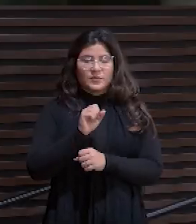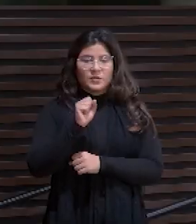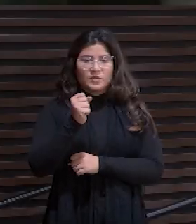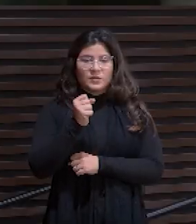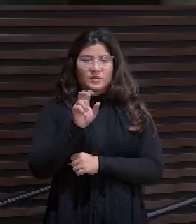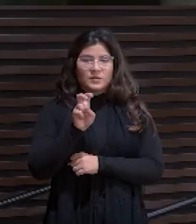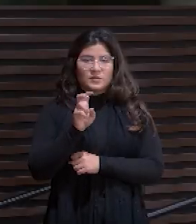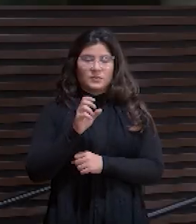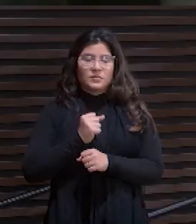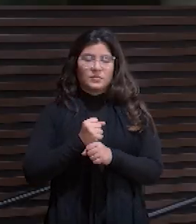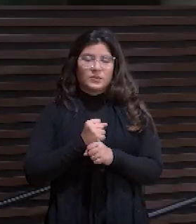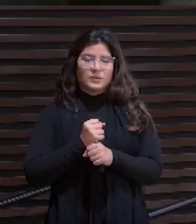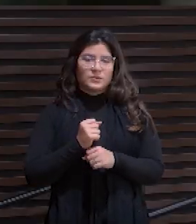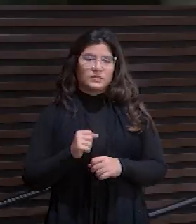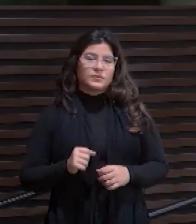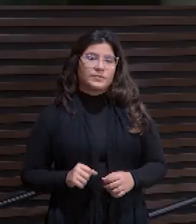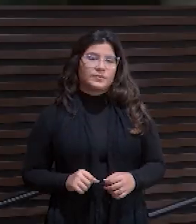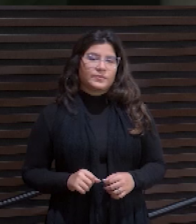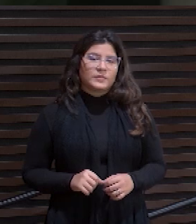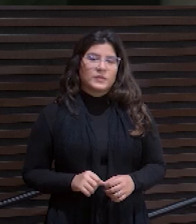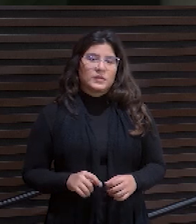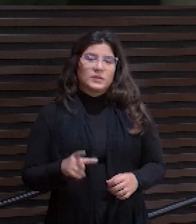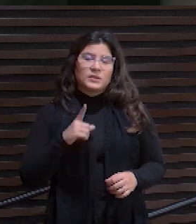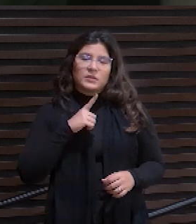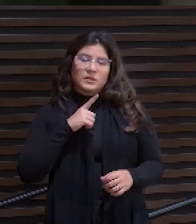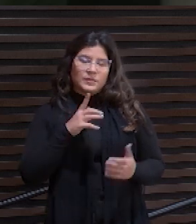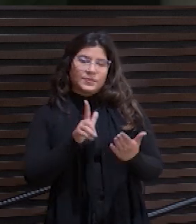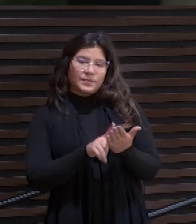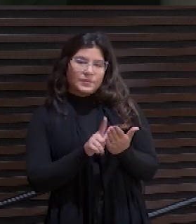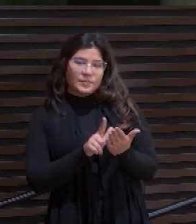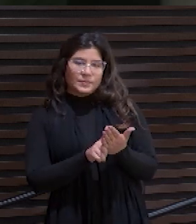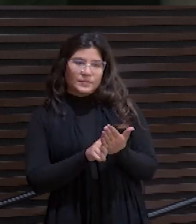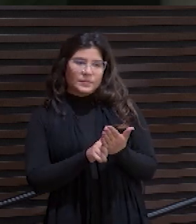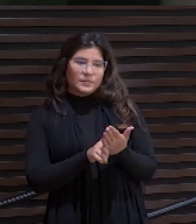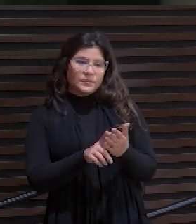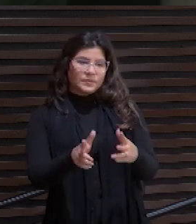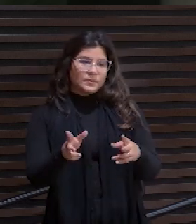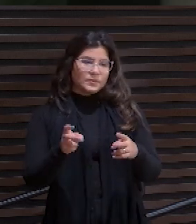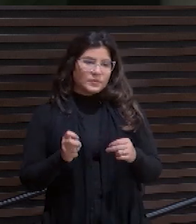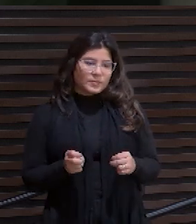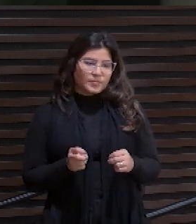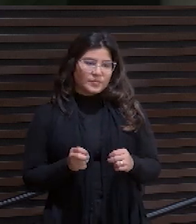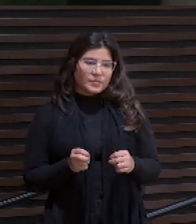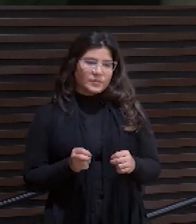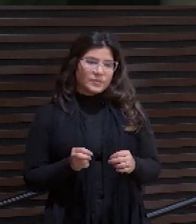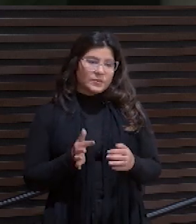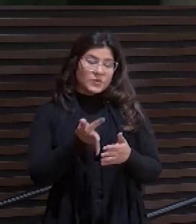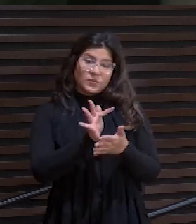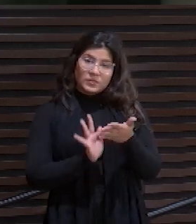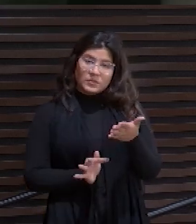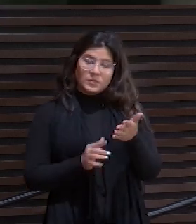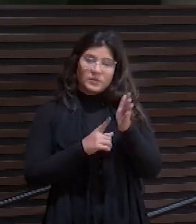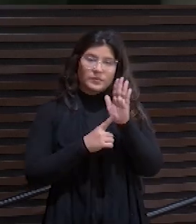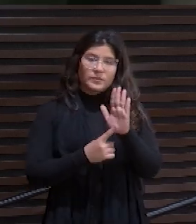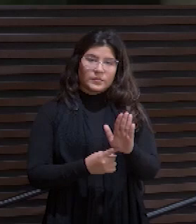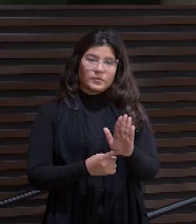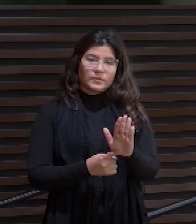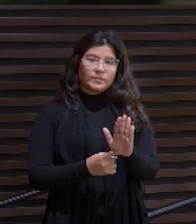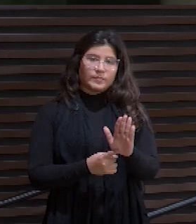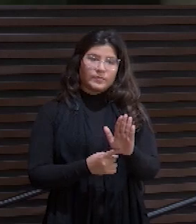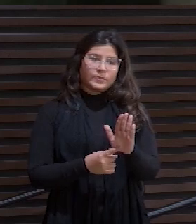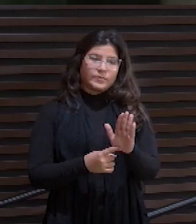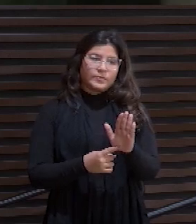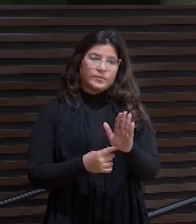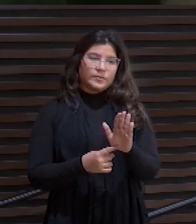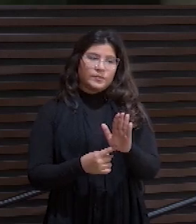Meus irmãos, então vocês têm aí o boletim em mãos? E assim, o texto que nós vamos expor hoje, a ordem